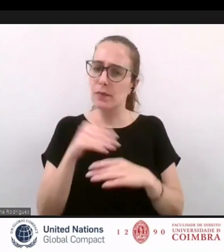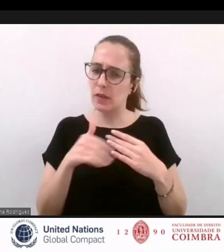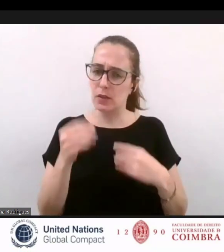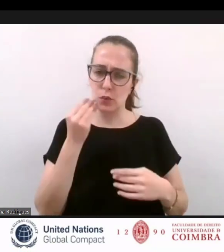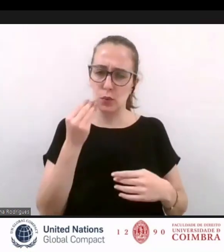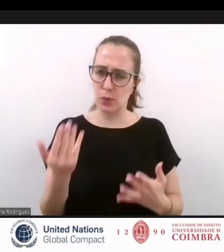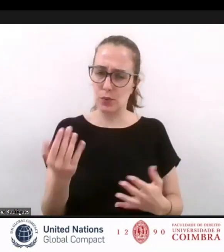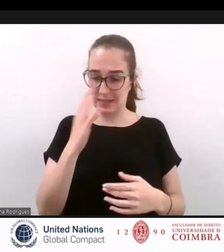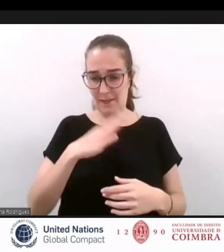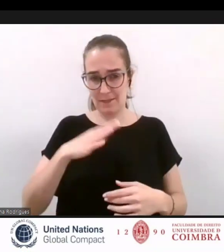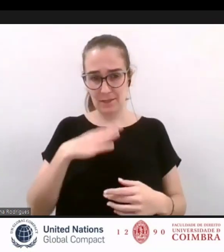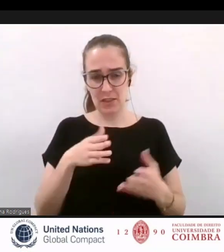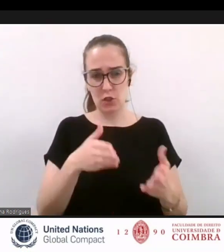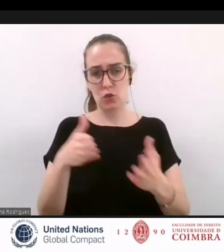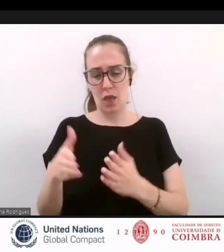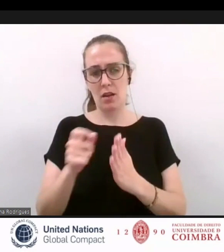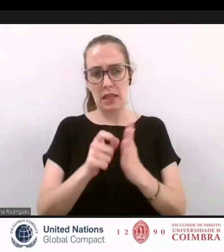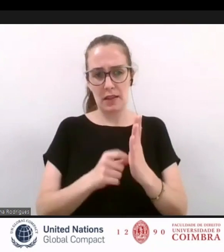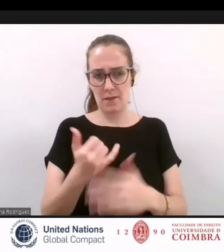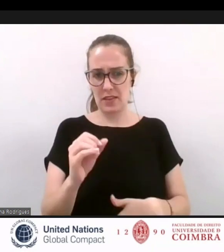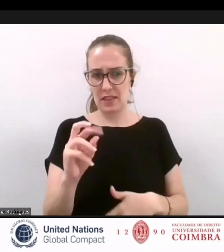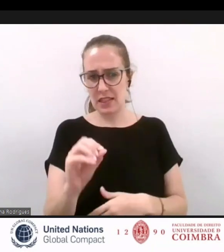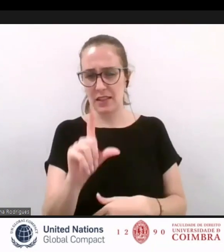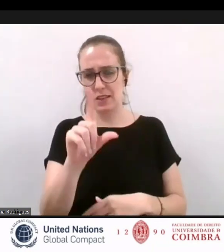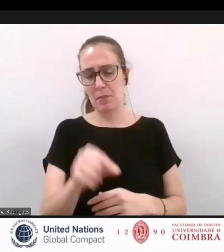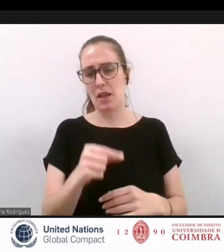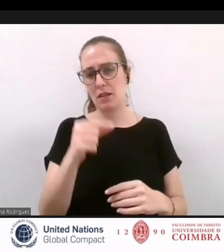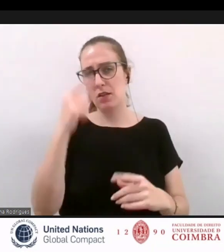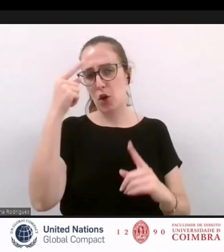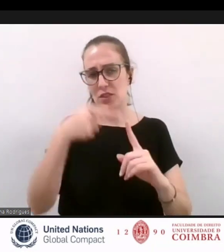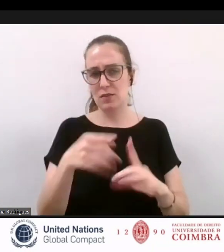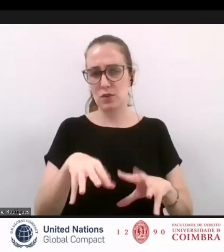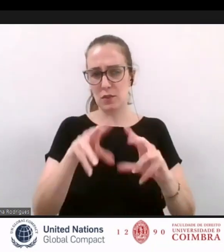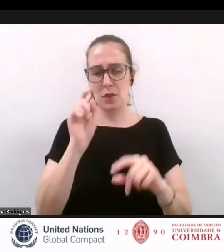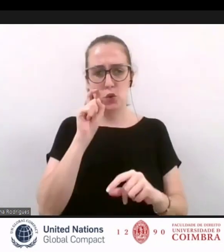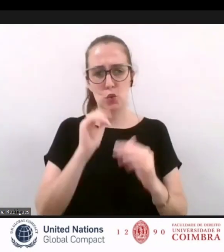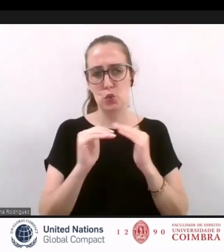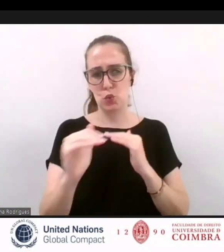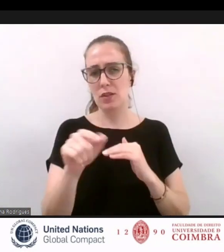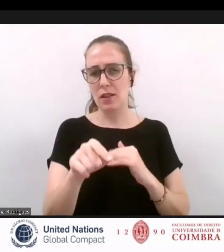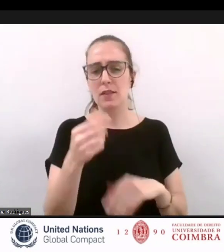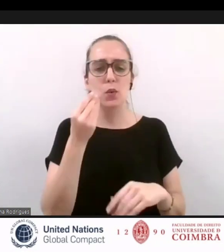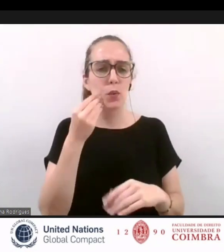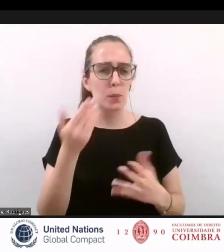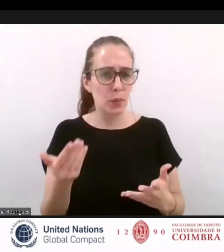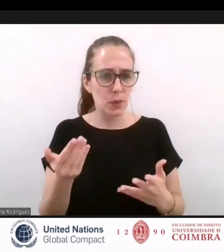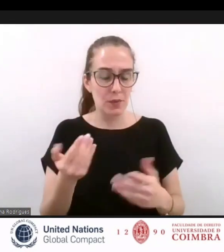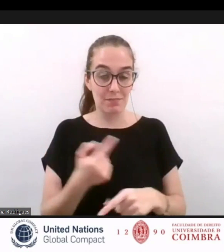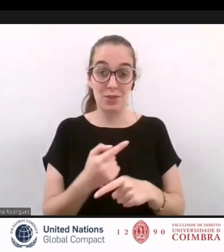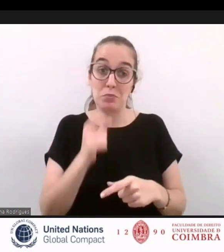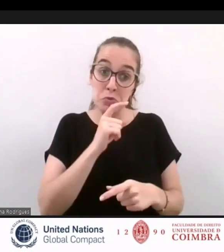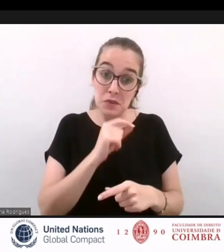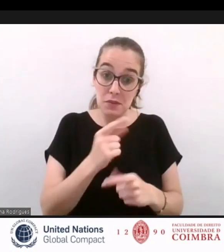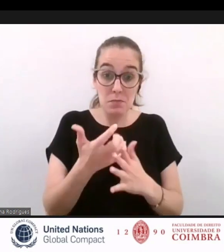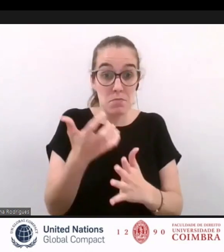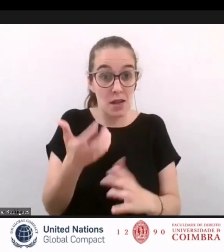ao serviço da implementação da Agenda 2030 e dos Objetivos de Desenvolvimento Sustentável, e aqui talvez também com uma certa ênfase no ensino